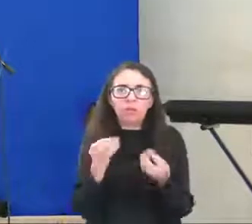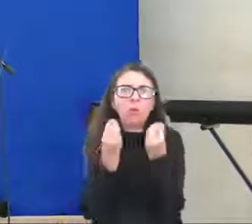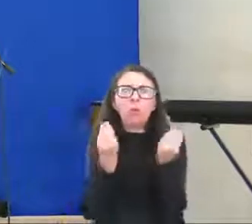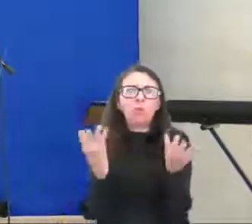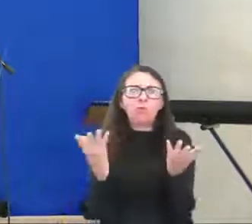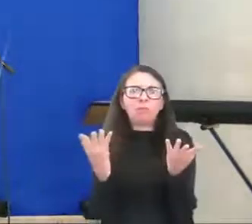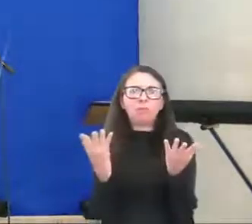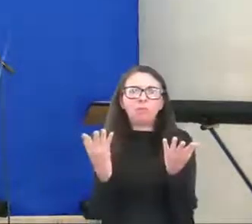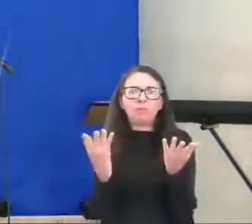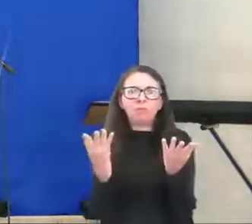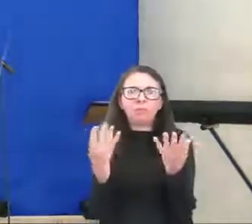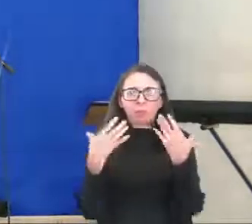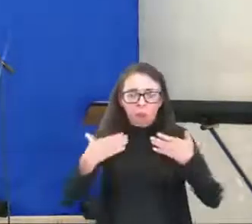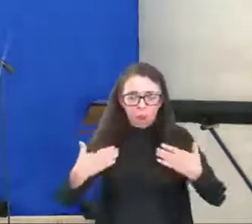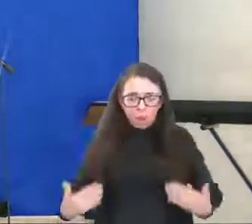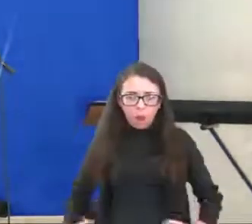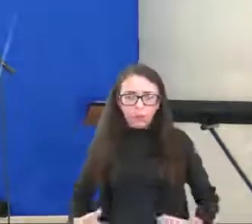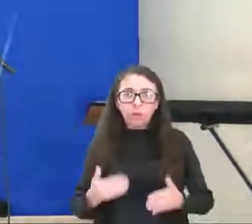Aqui elucida-se o seguinte,